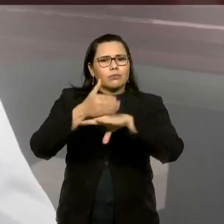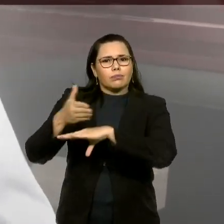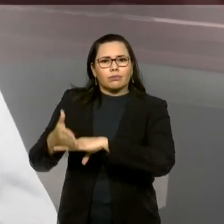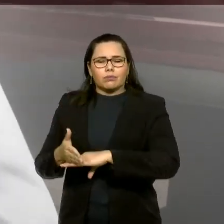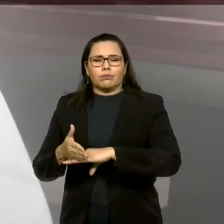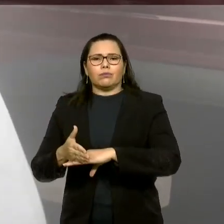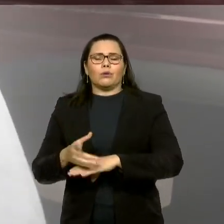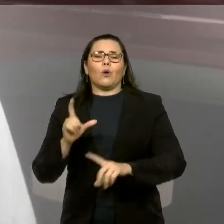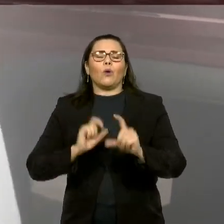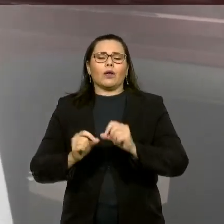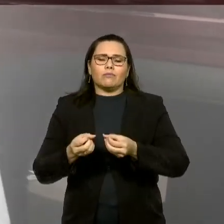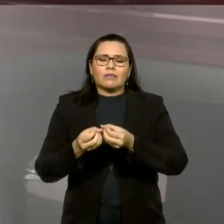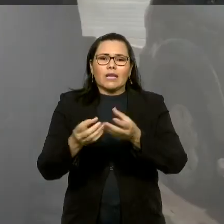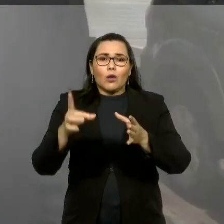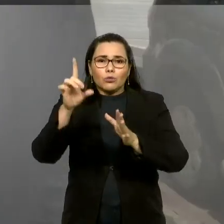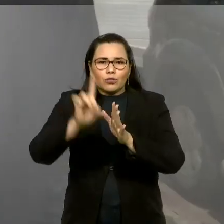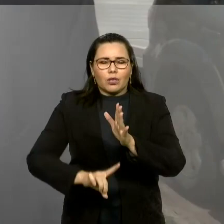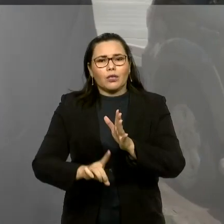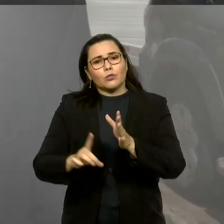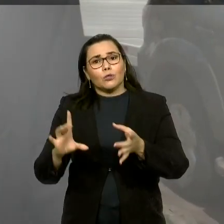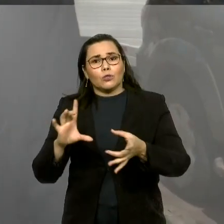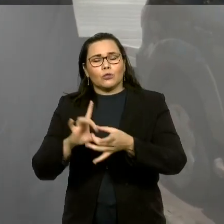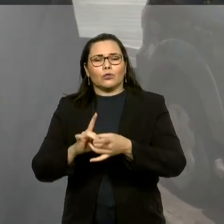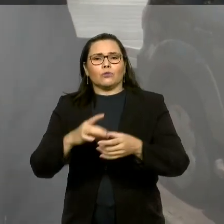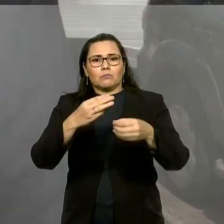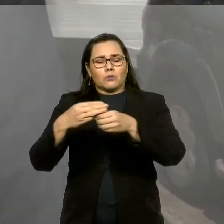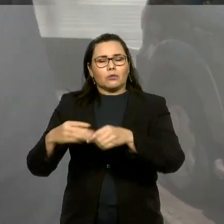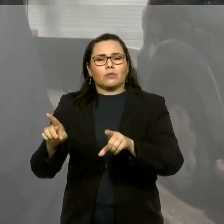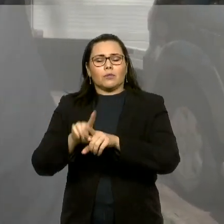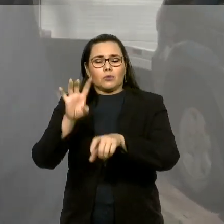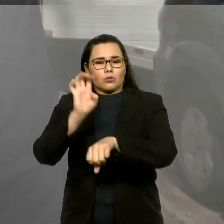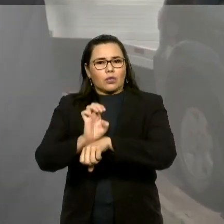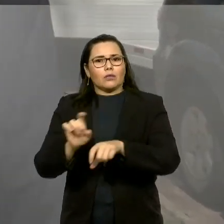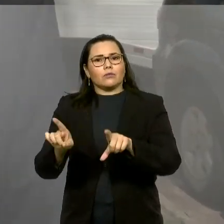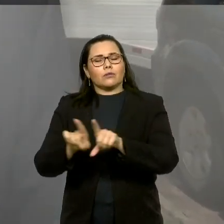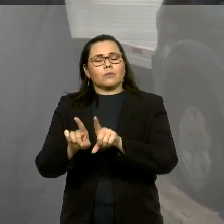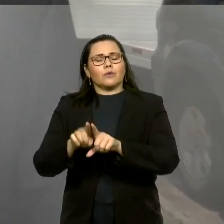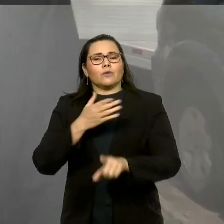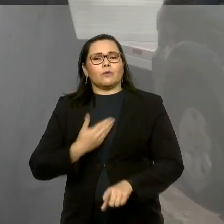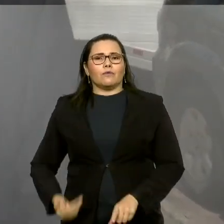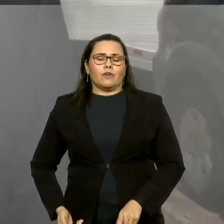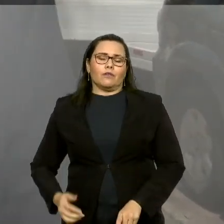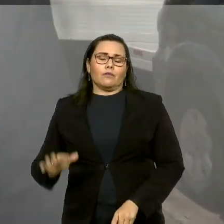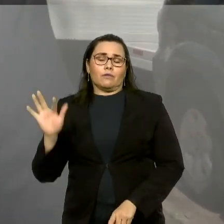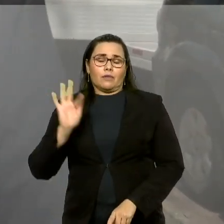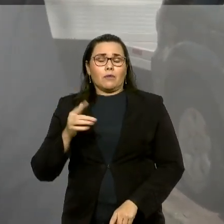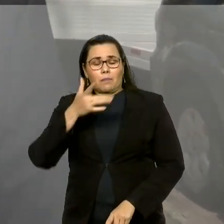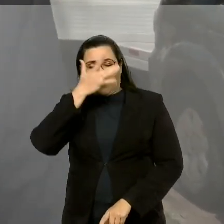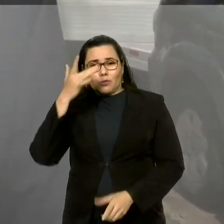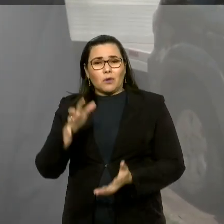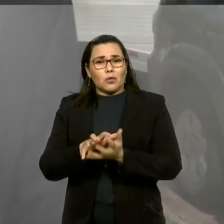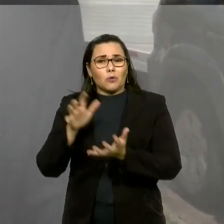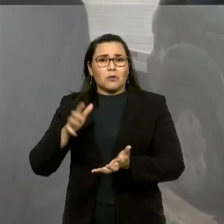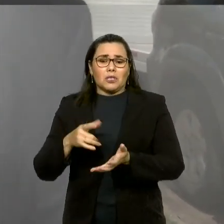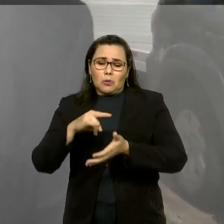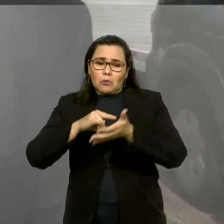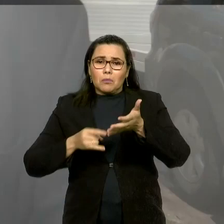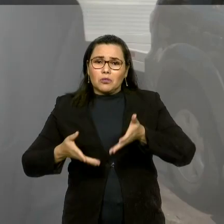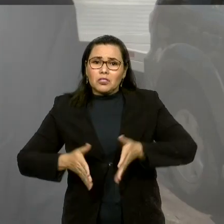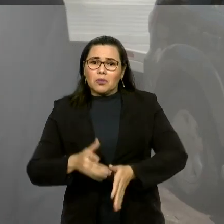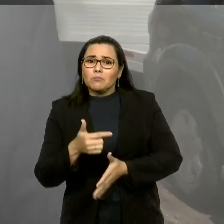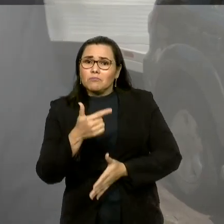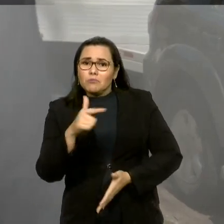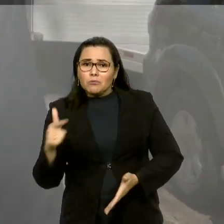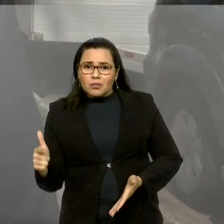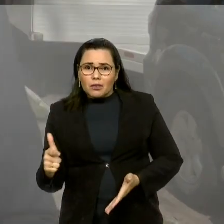com o estado município e também com o governo federal a gente alcança pessoas de 80 anos 60 anos que nunca Tiraram a certidão de nascimento e por consequência